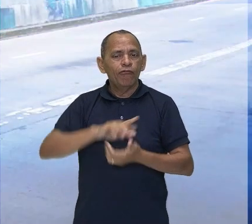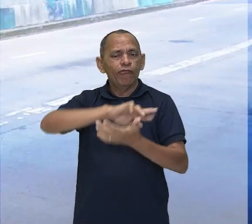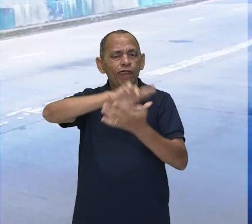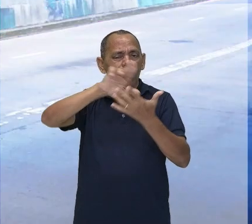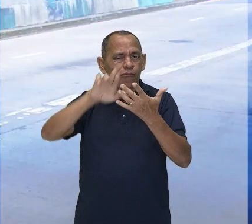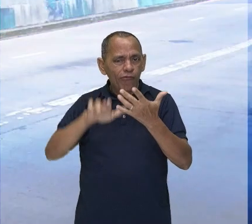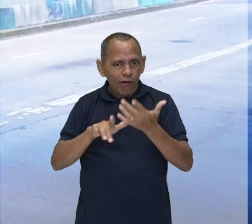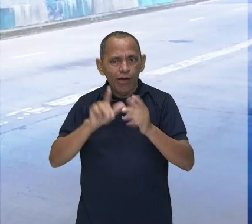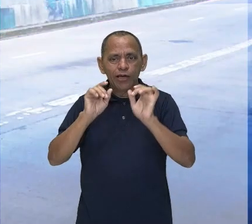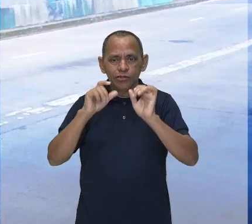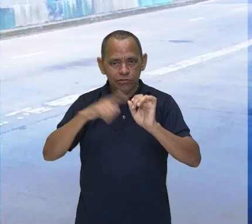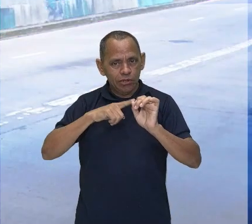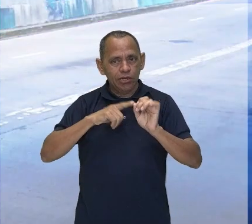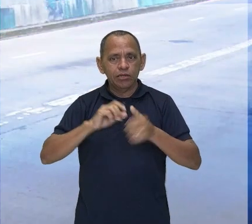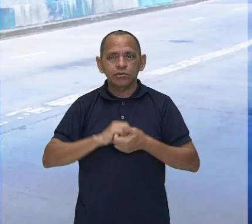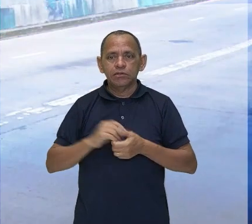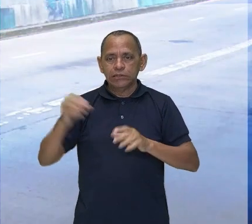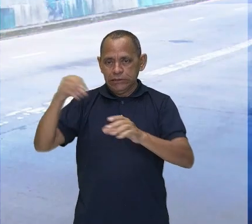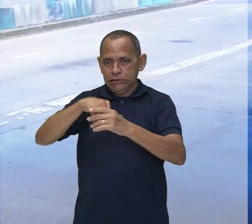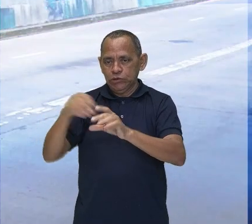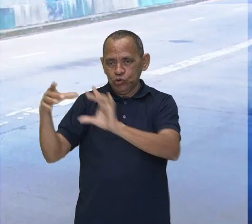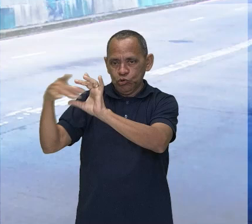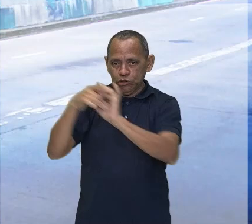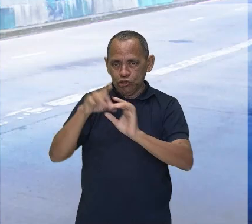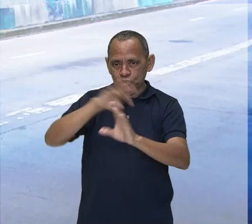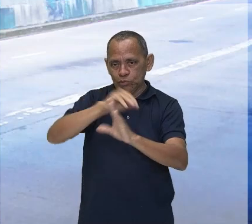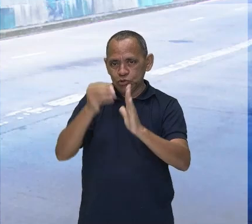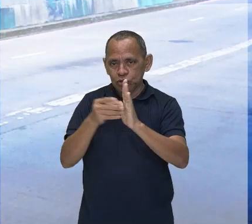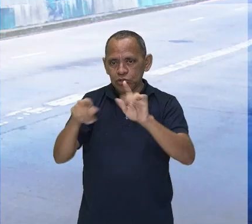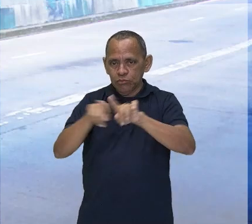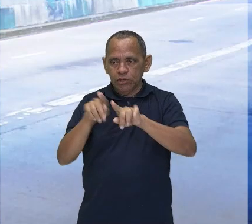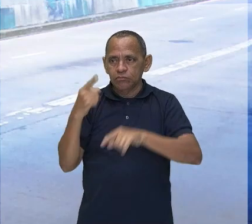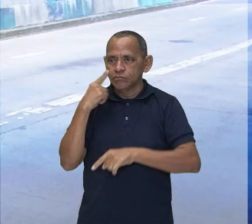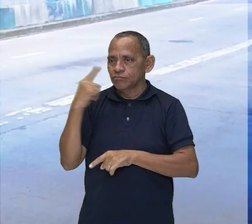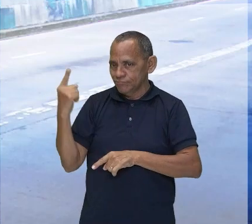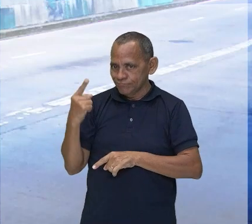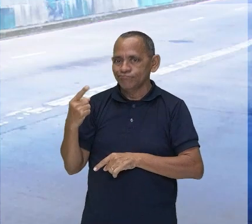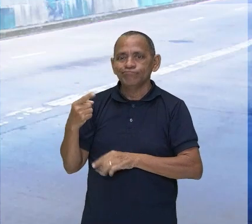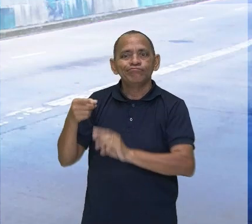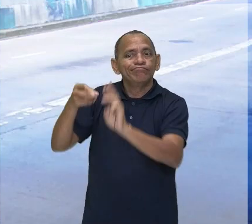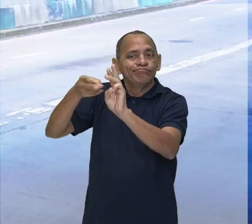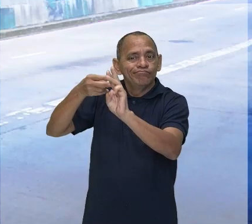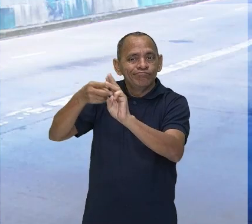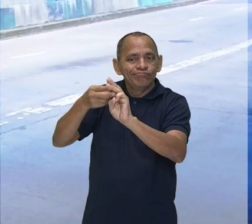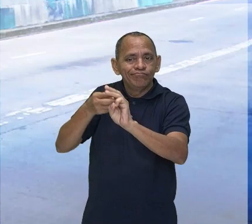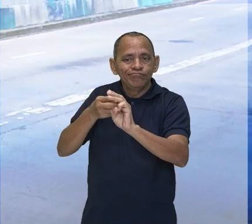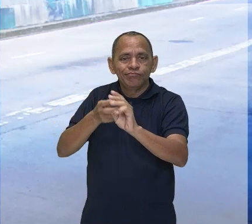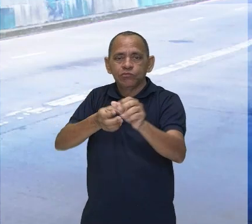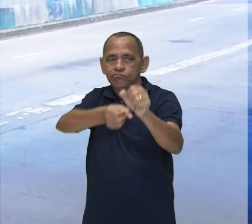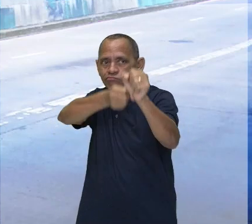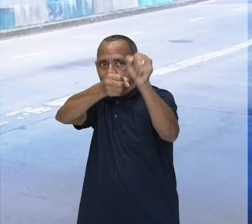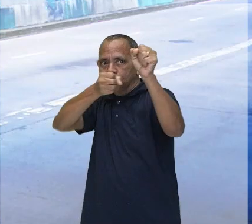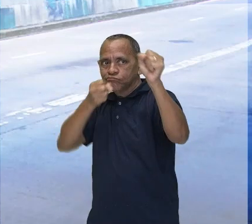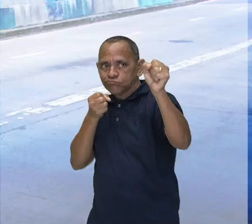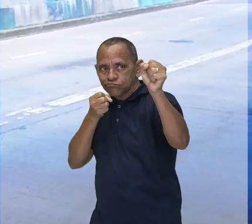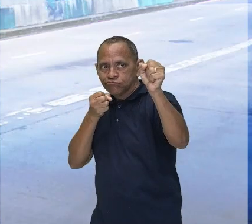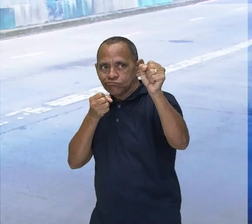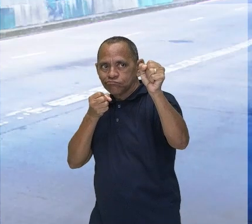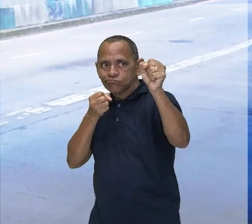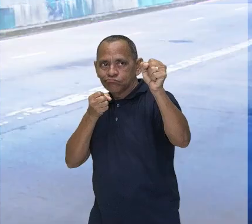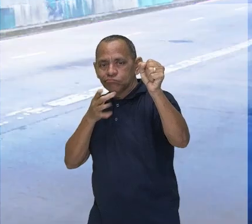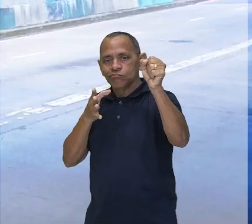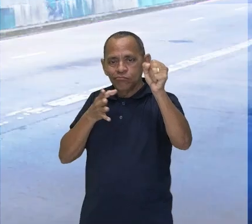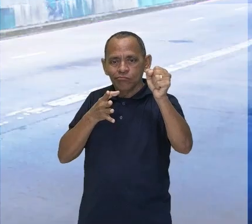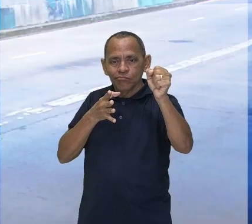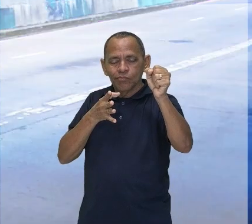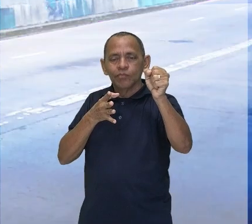contexto amazônico. Olha só isso que a gente está vendo, né? Vejo que tem um índio com arco e flecha, que é um instrumento muito comum,